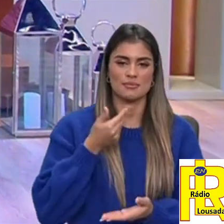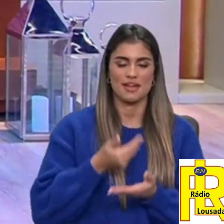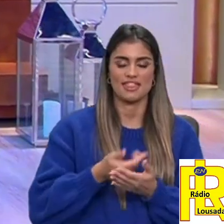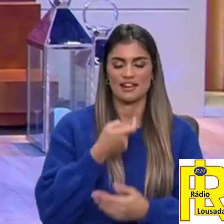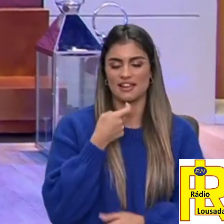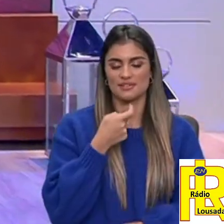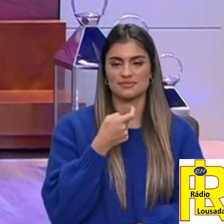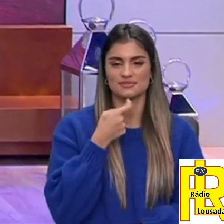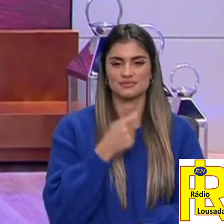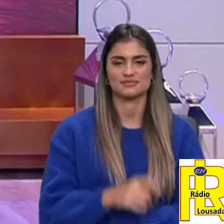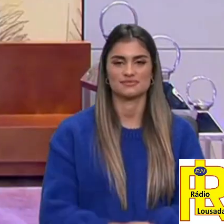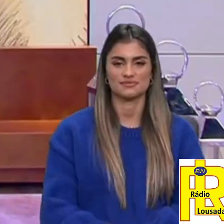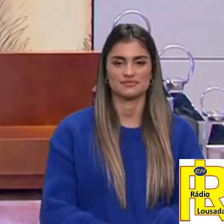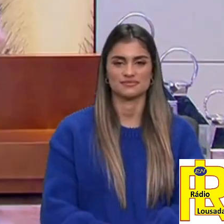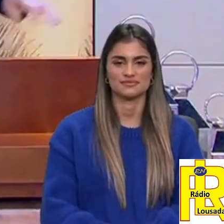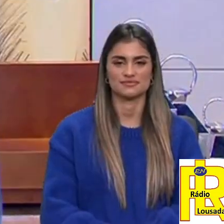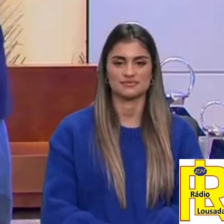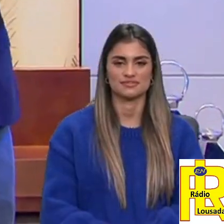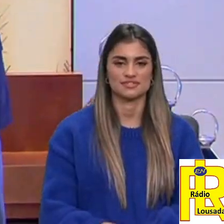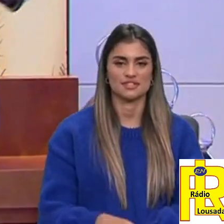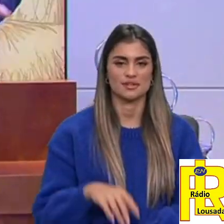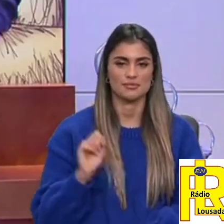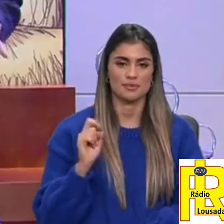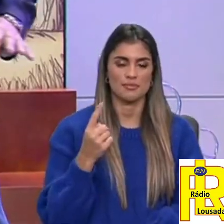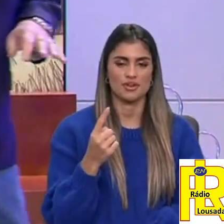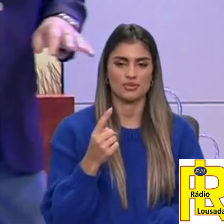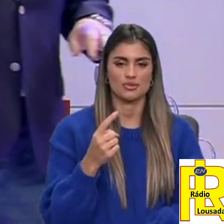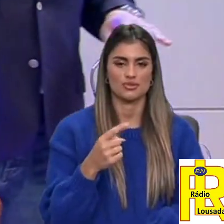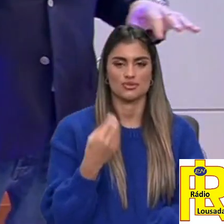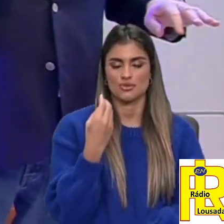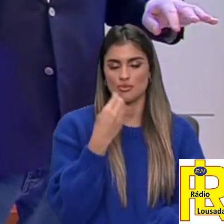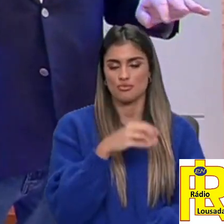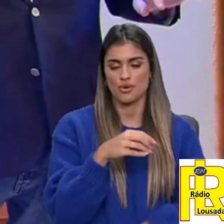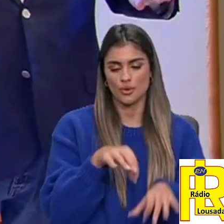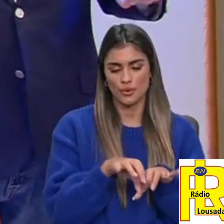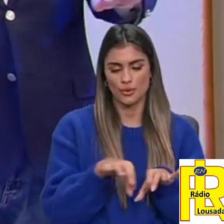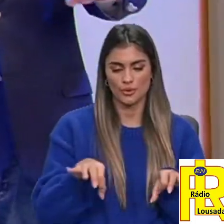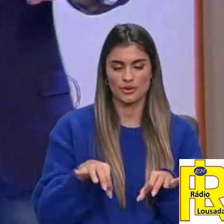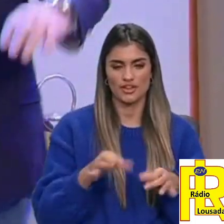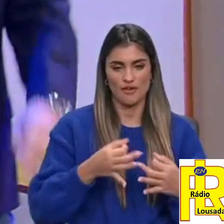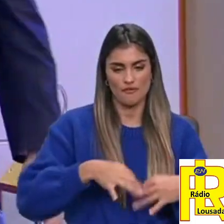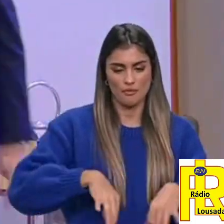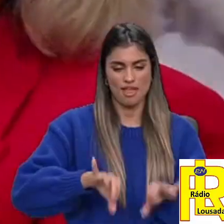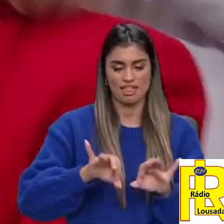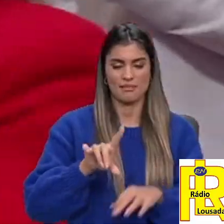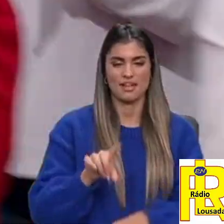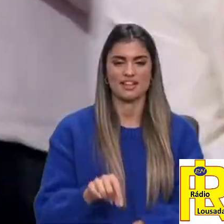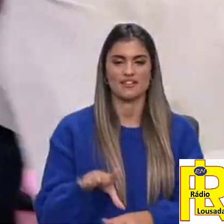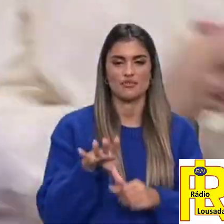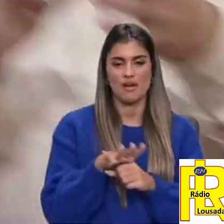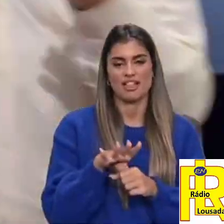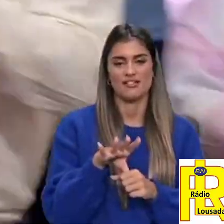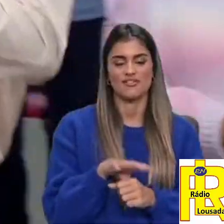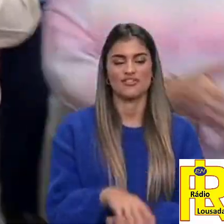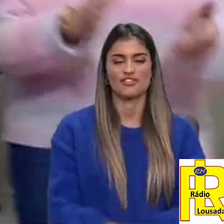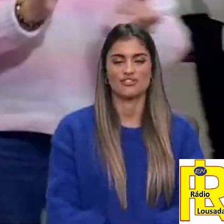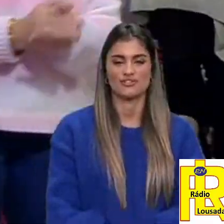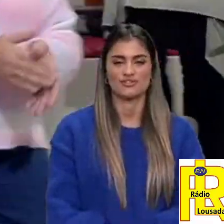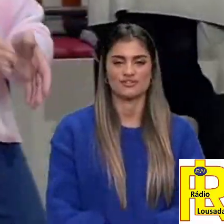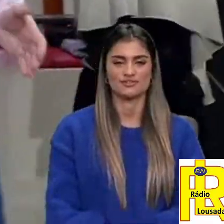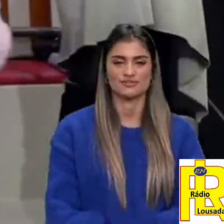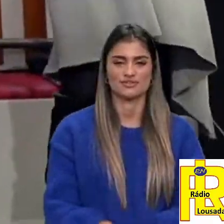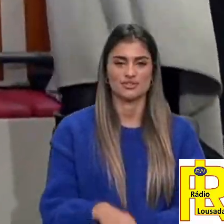pedra, oh, a primeira ao tocinho, então chuga a vizinha, marcela da fumada. Sopa de pedra,